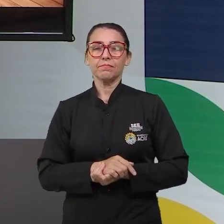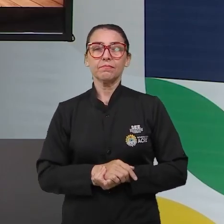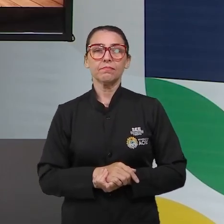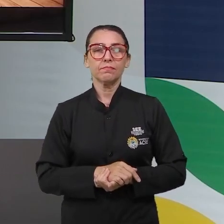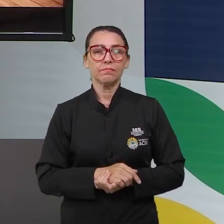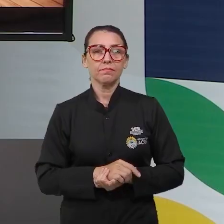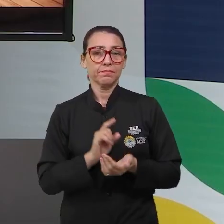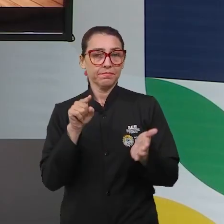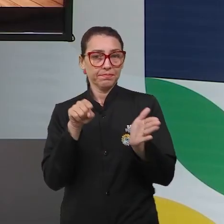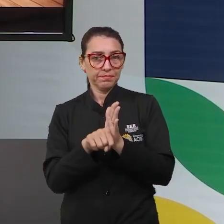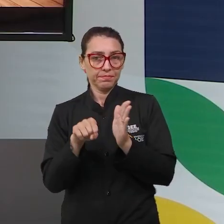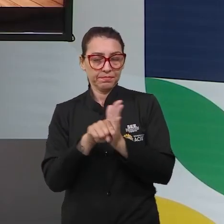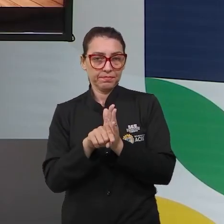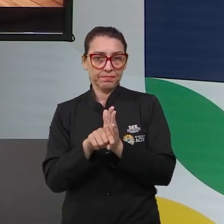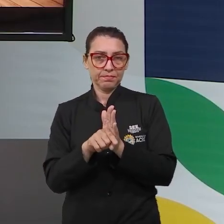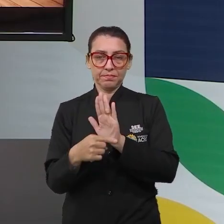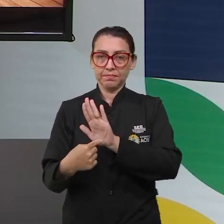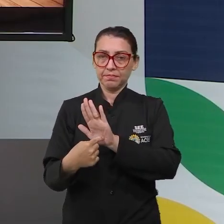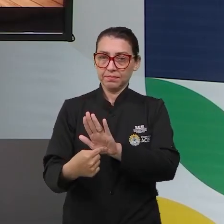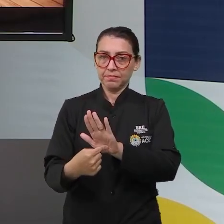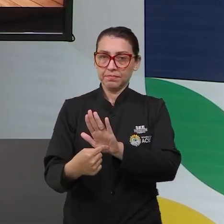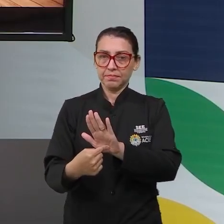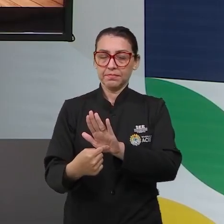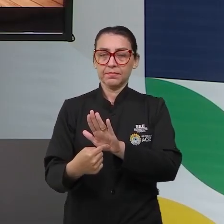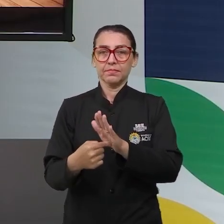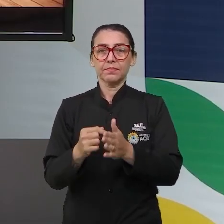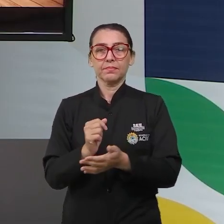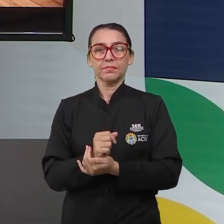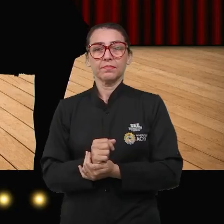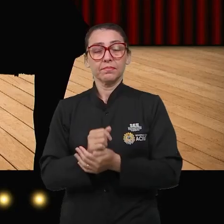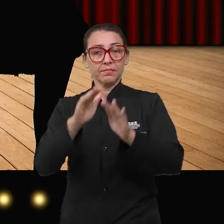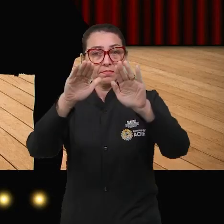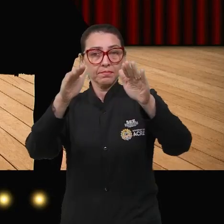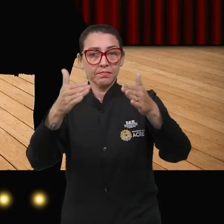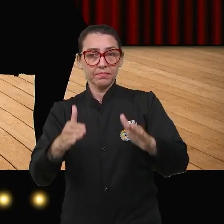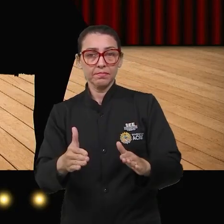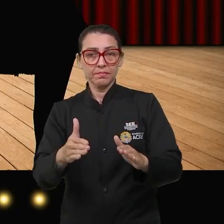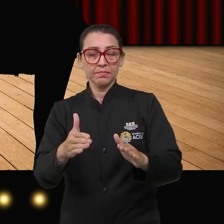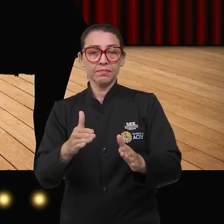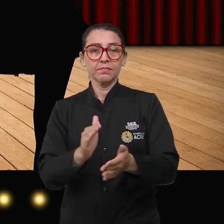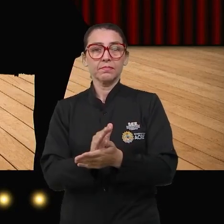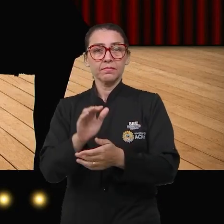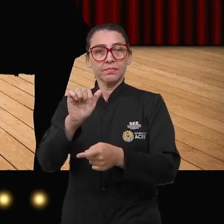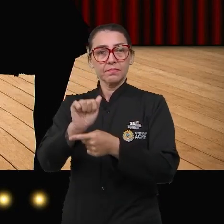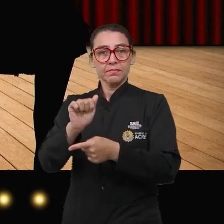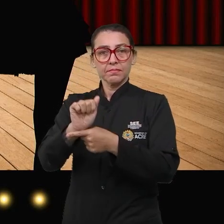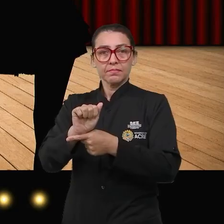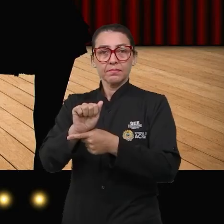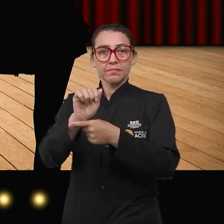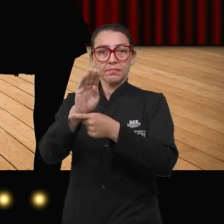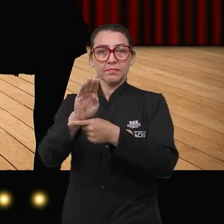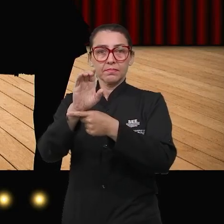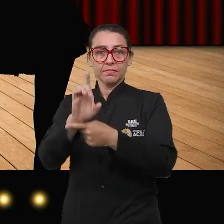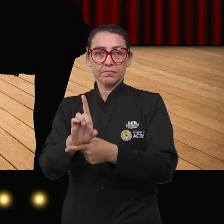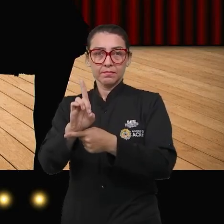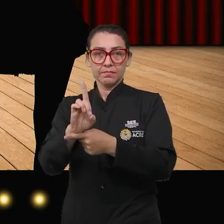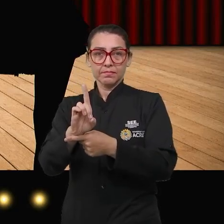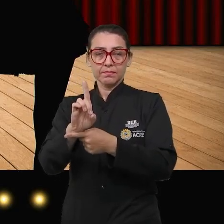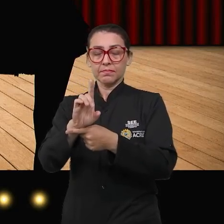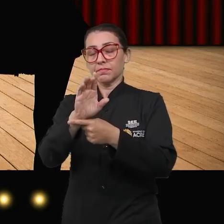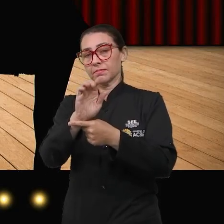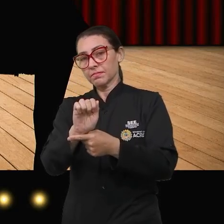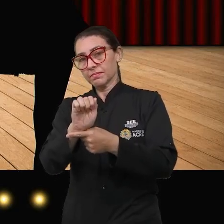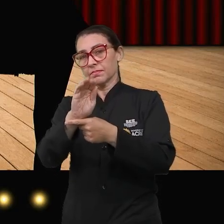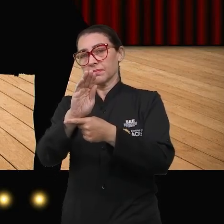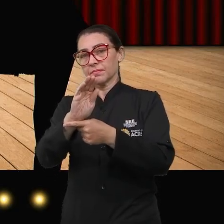as questões colocadas. Então, gente, vamos lá analisar a letra A, B e C.